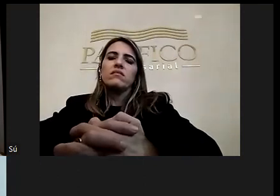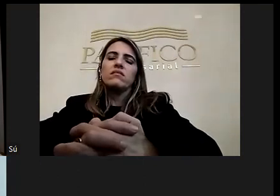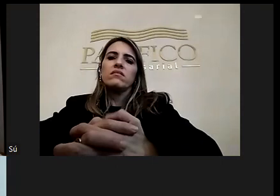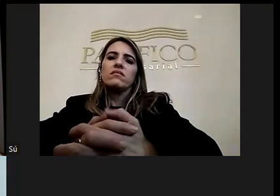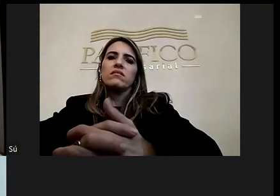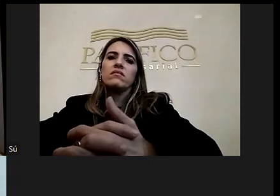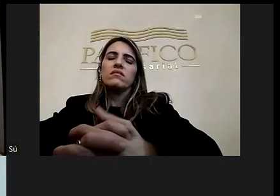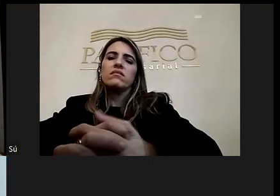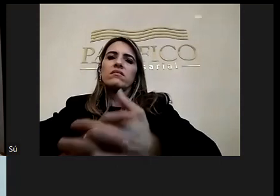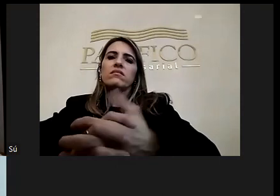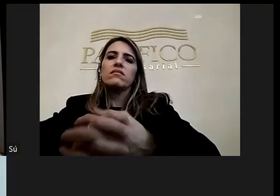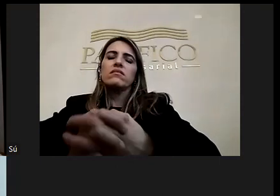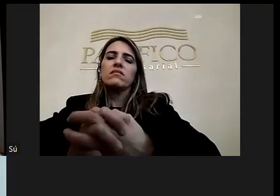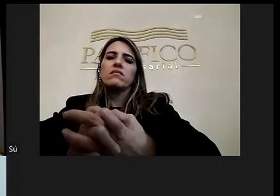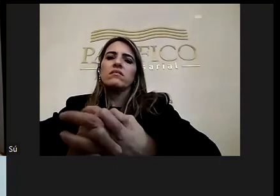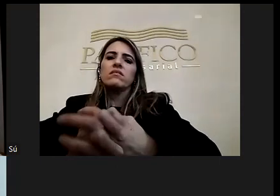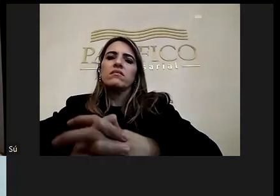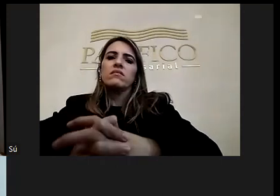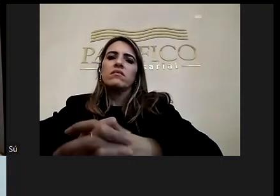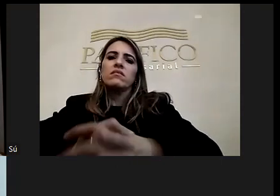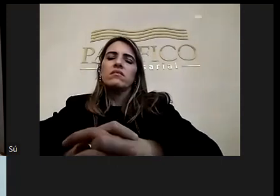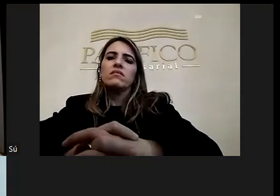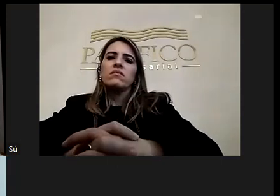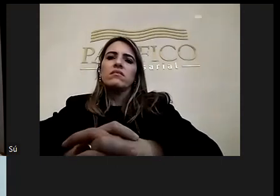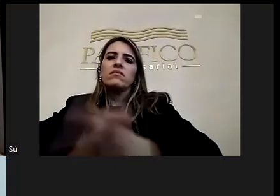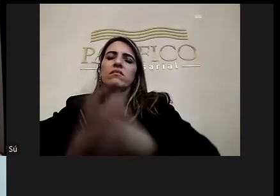ou a simbiose com o pai. sim.